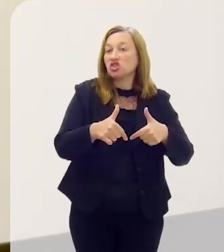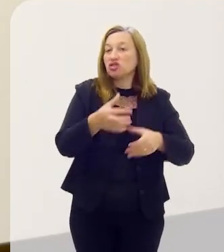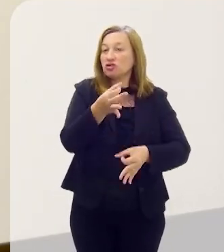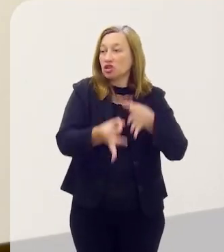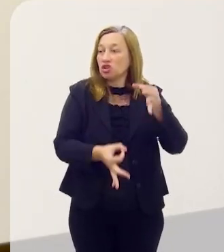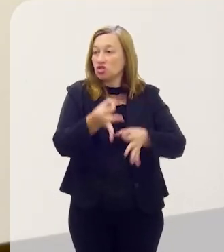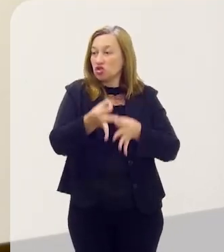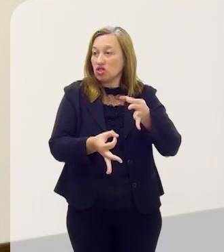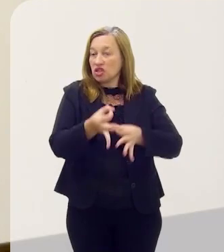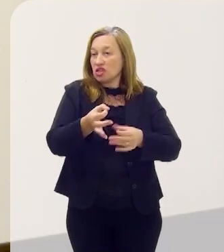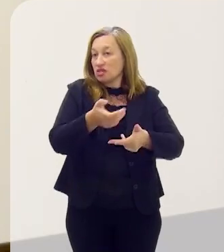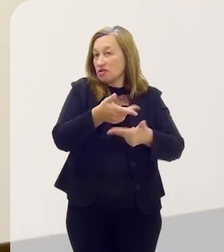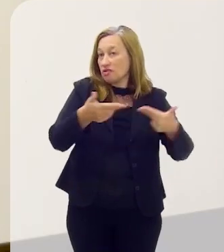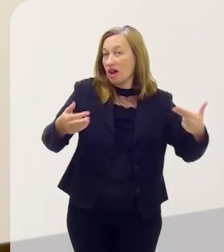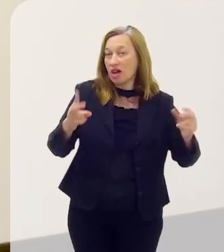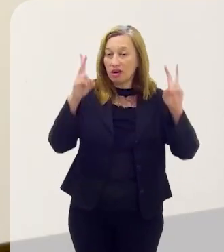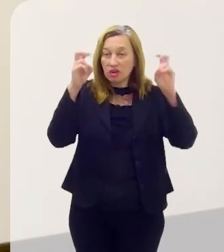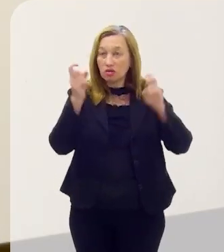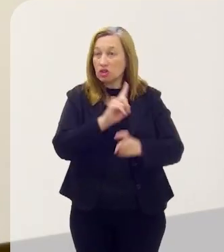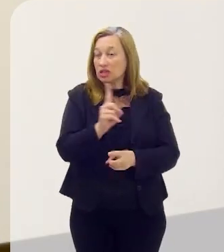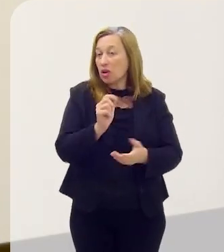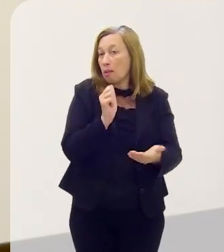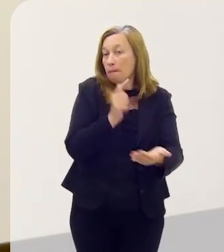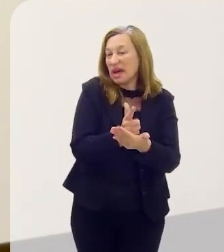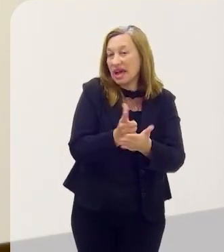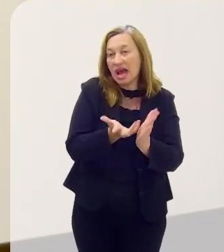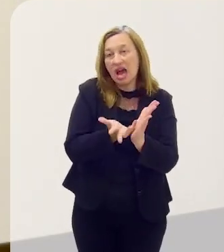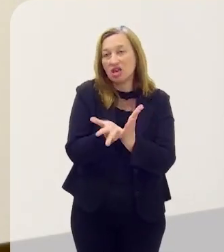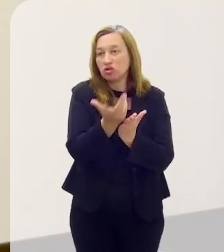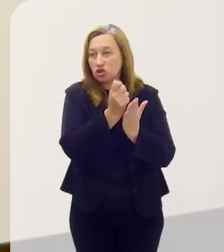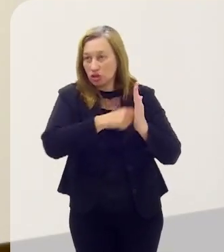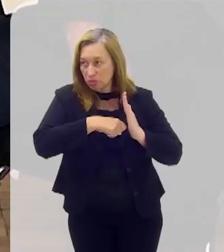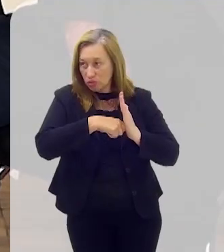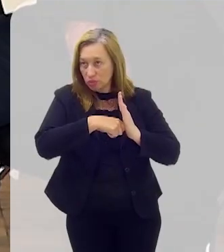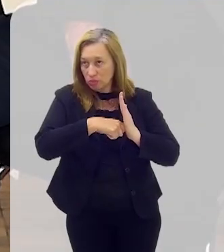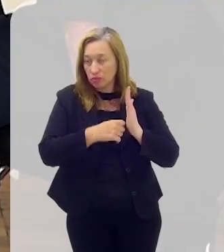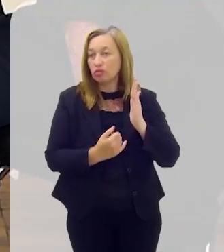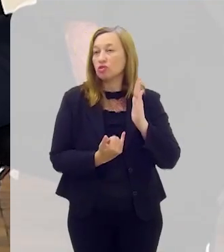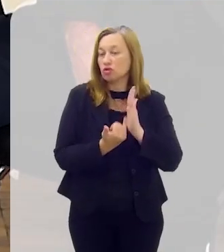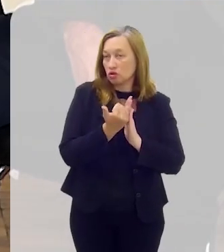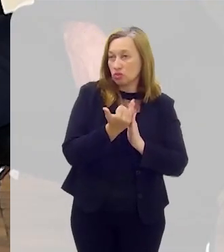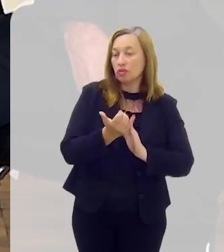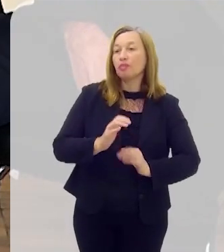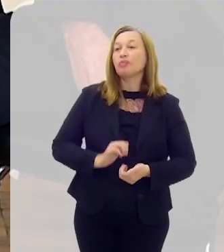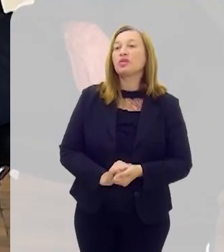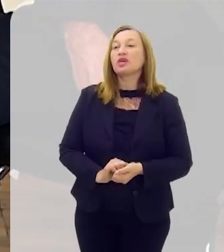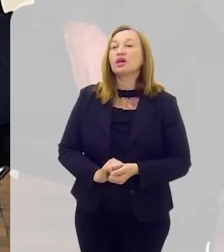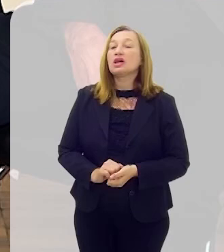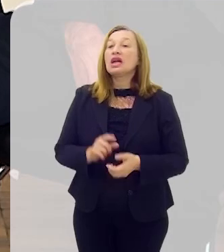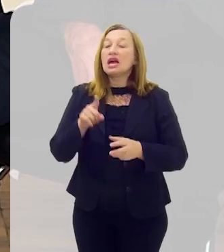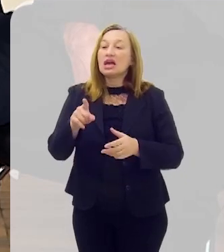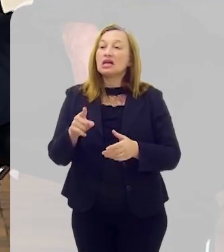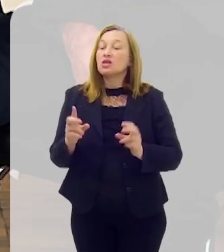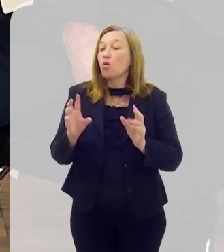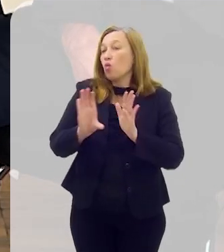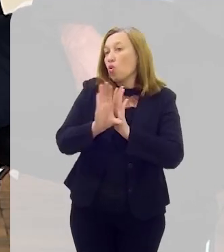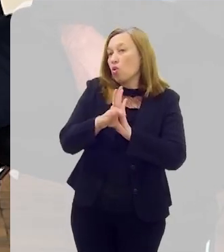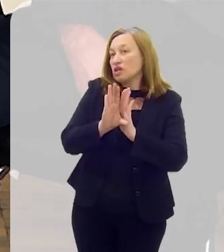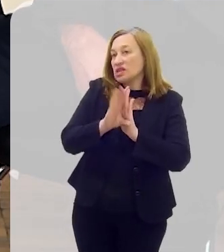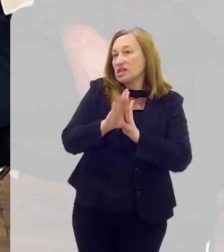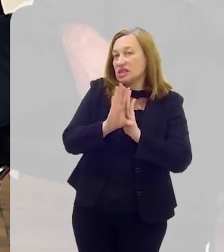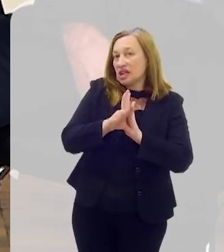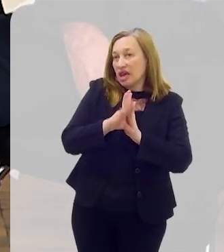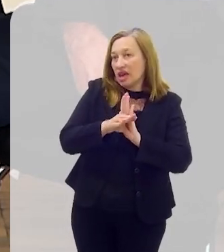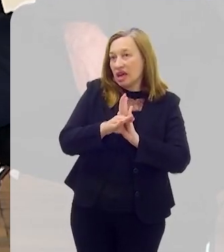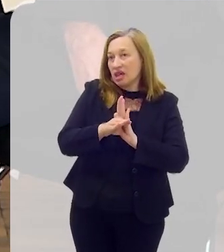mais diversas instâncias, o não pagar o tributo. E quando você define esse conceito de devedor quanto